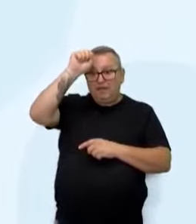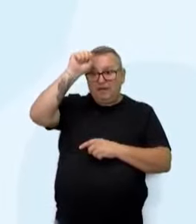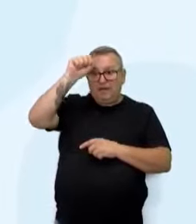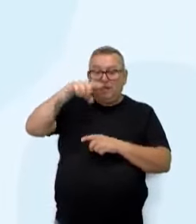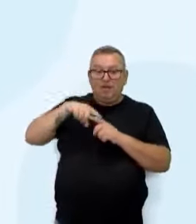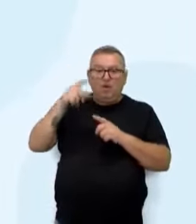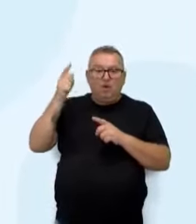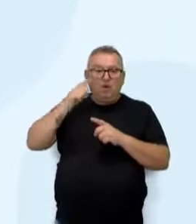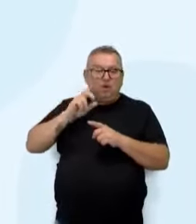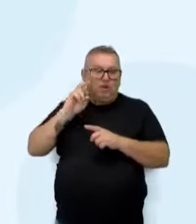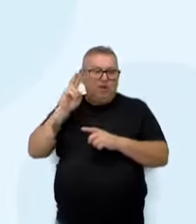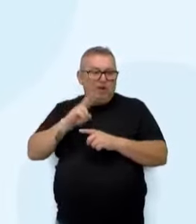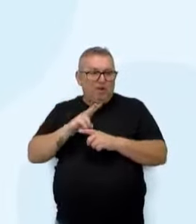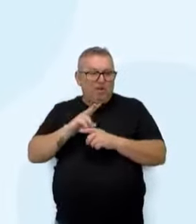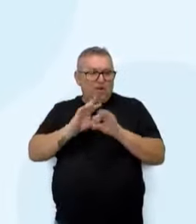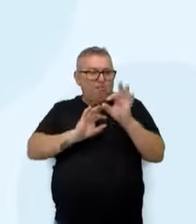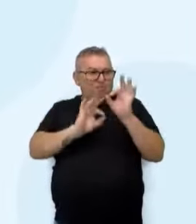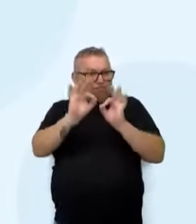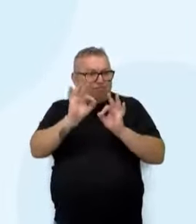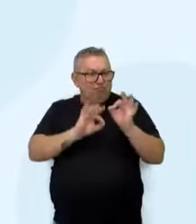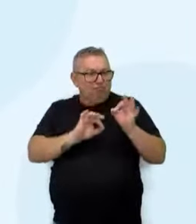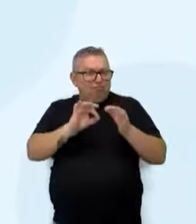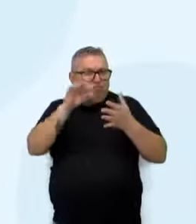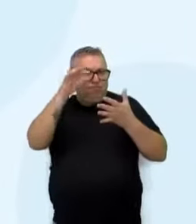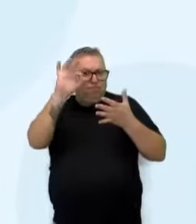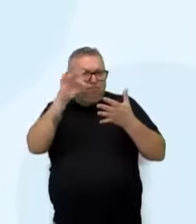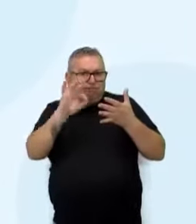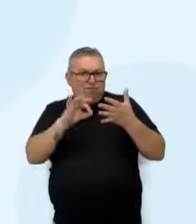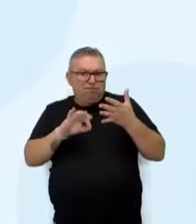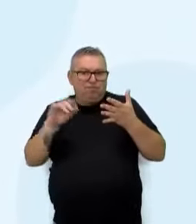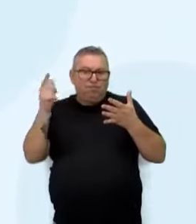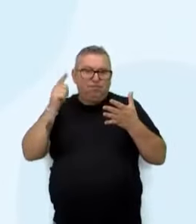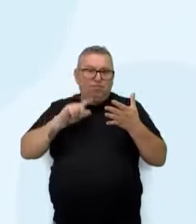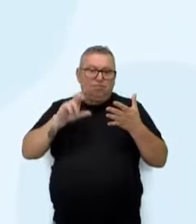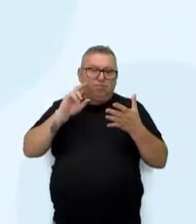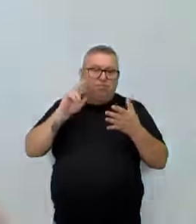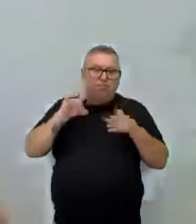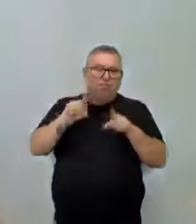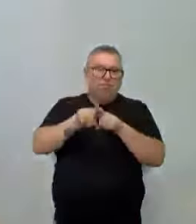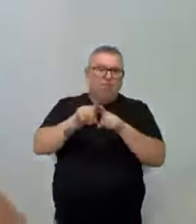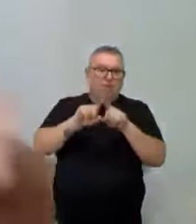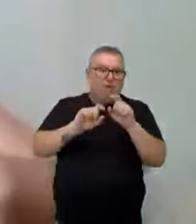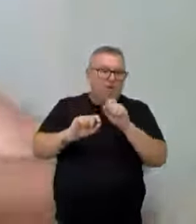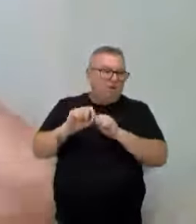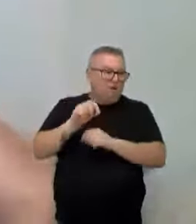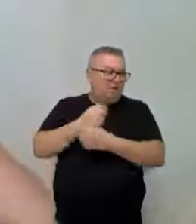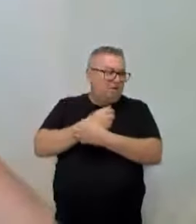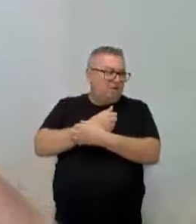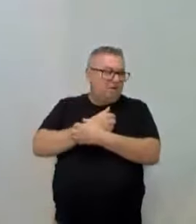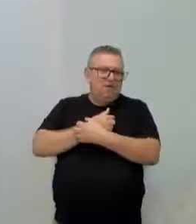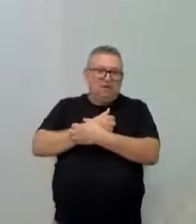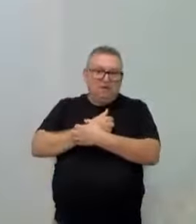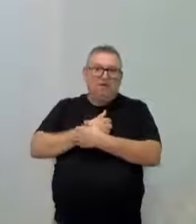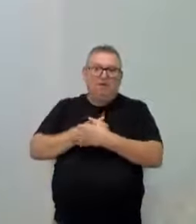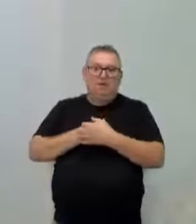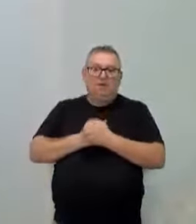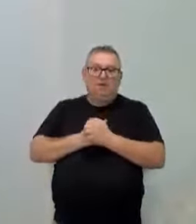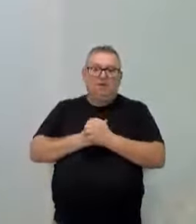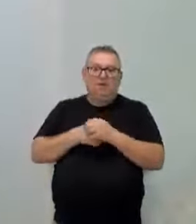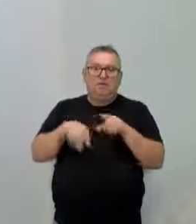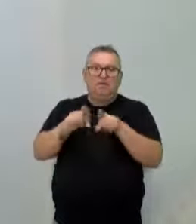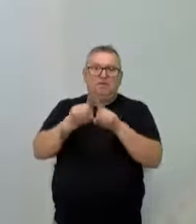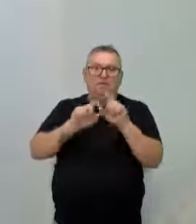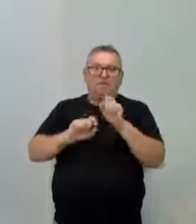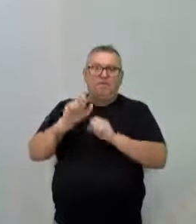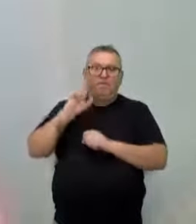de percurso necessárias. Eu consigo fazer essas paradas estratégicas e fazer com que a mediação desse professor,